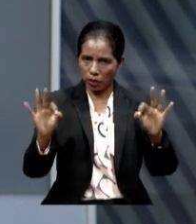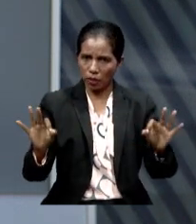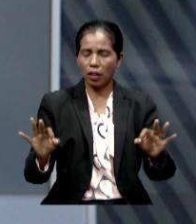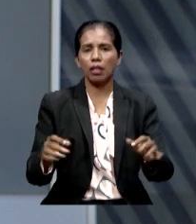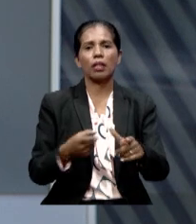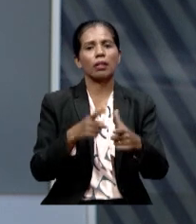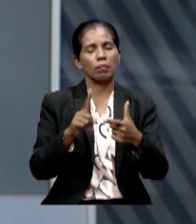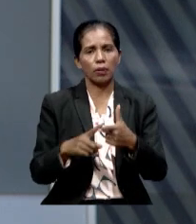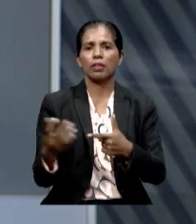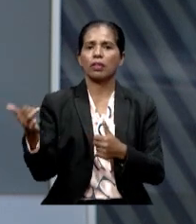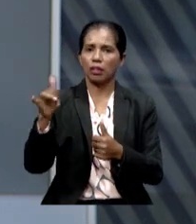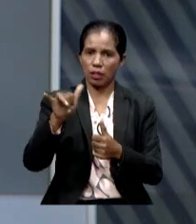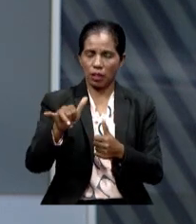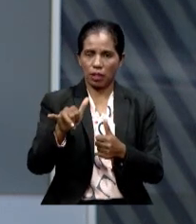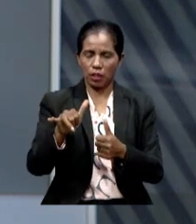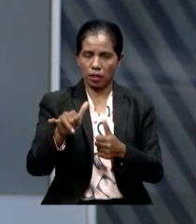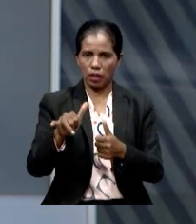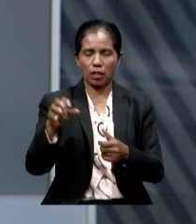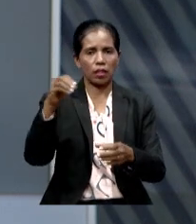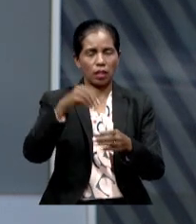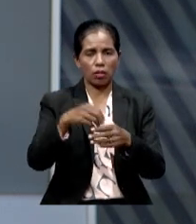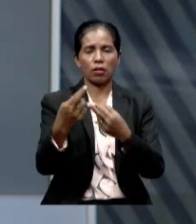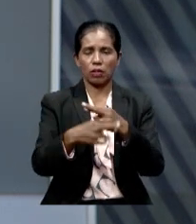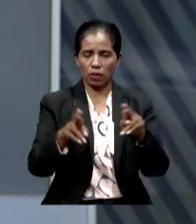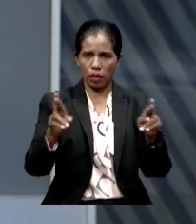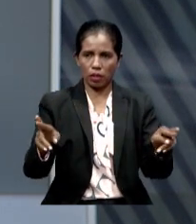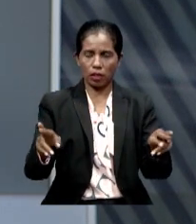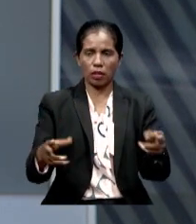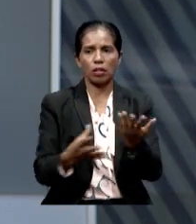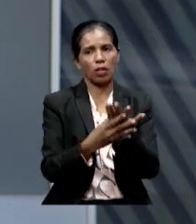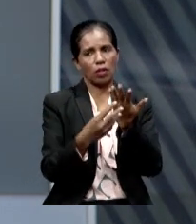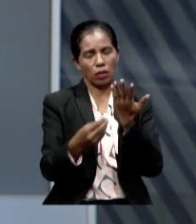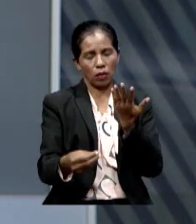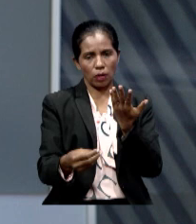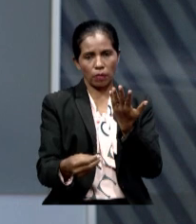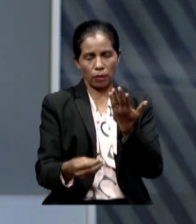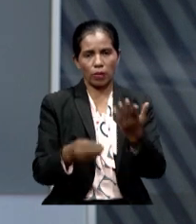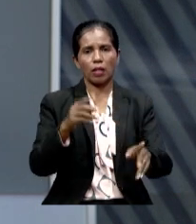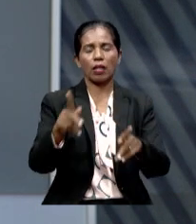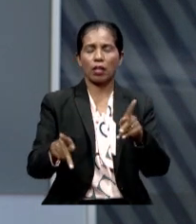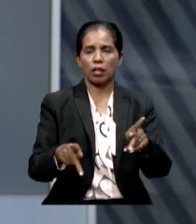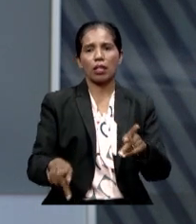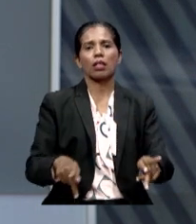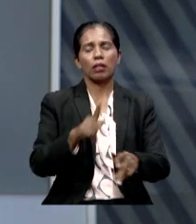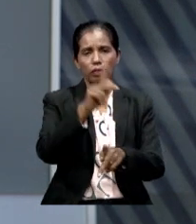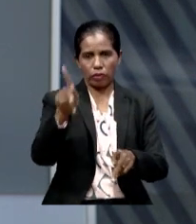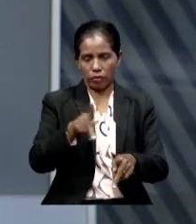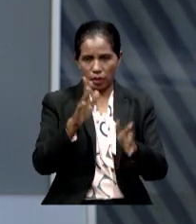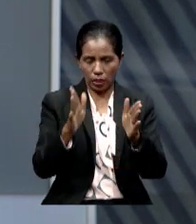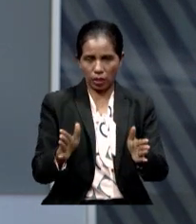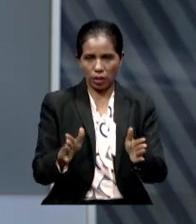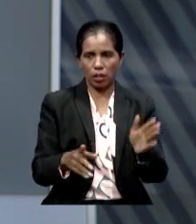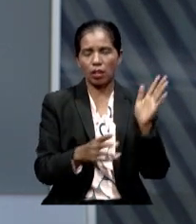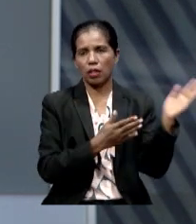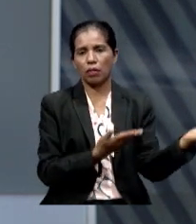será fixa quer dizer, o resultado né, e a cópia da fiscal será, e o resultado irá. Né,